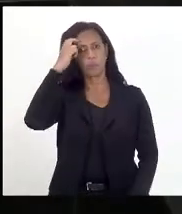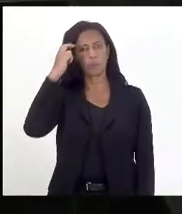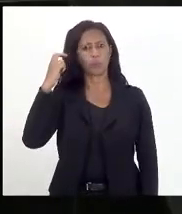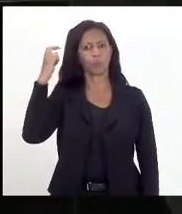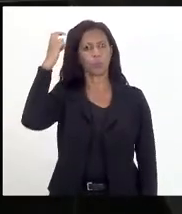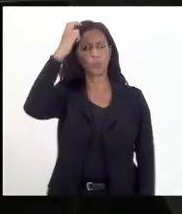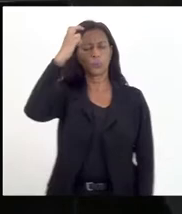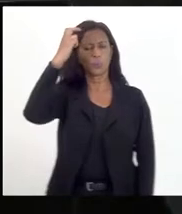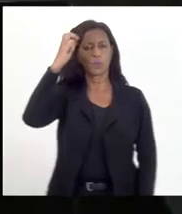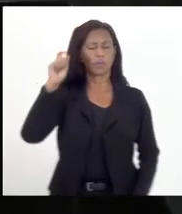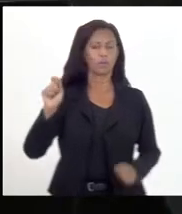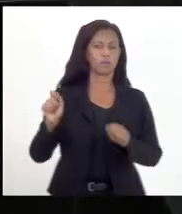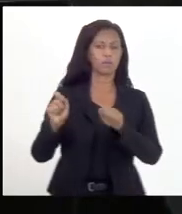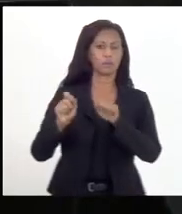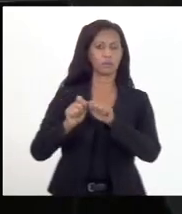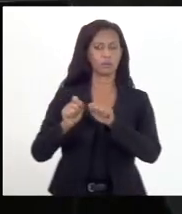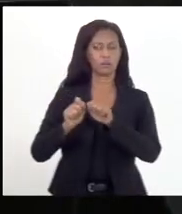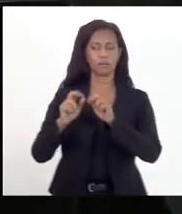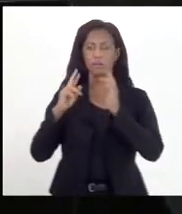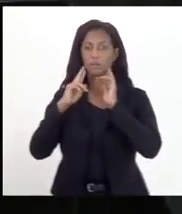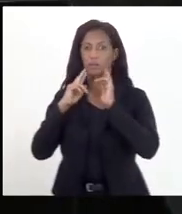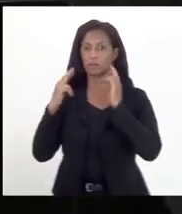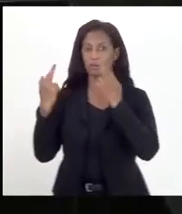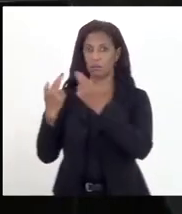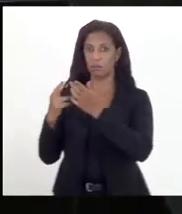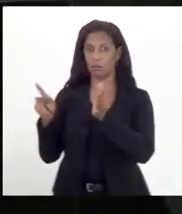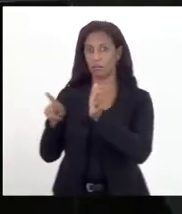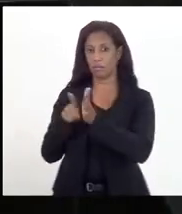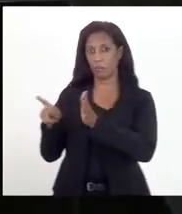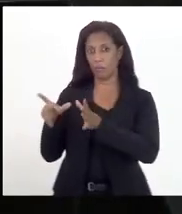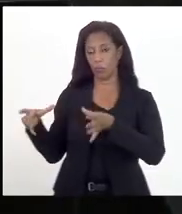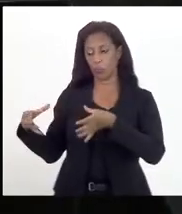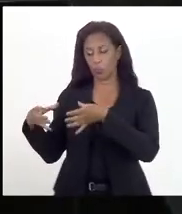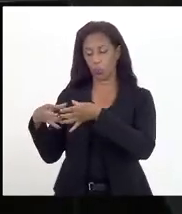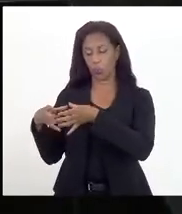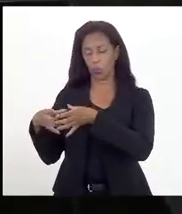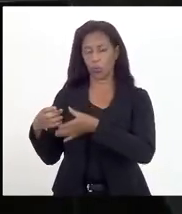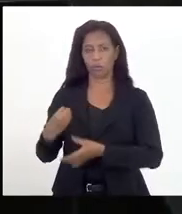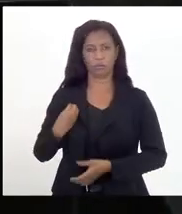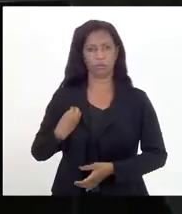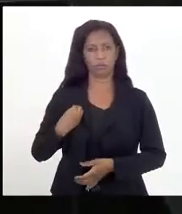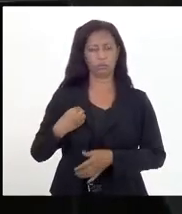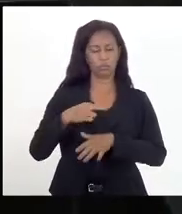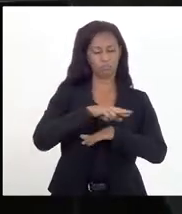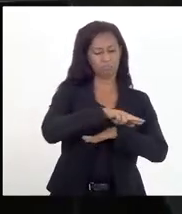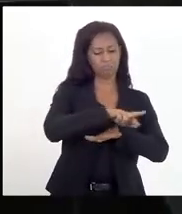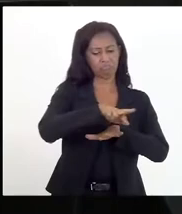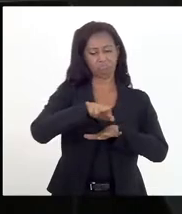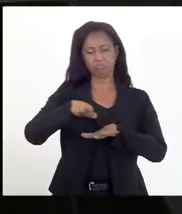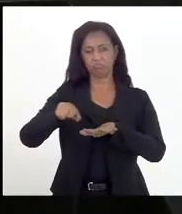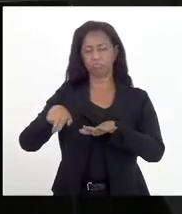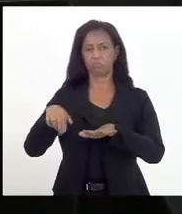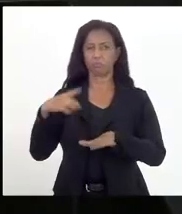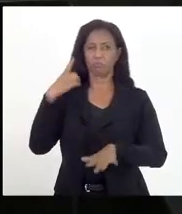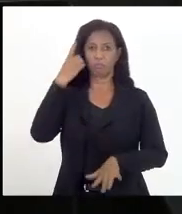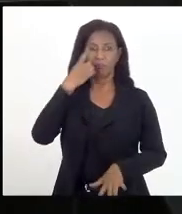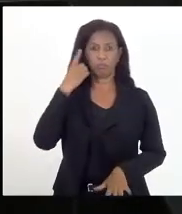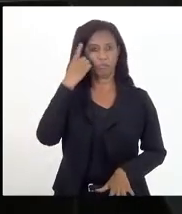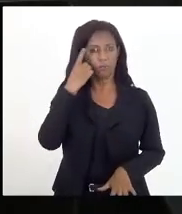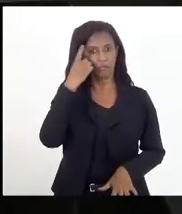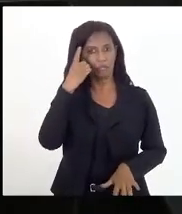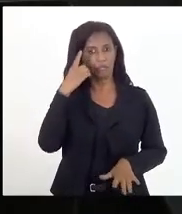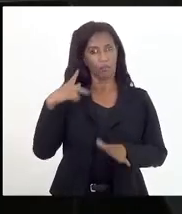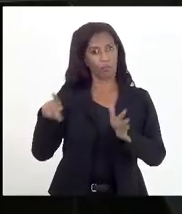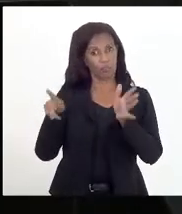já está fazendo a sua reunião em qual a presença de diversos deputados pertencente à